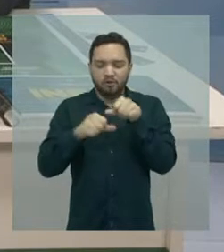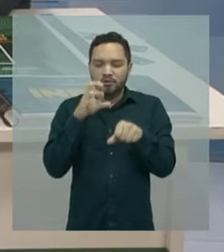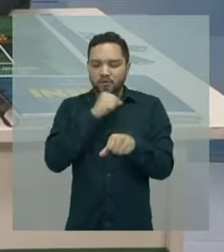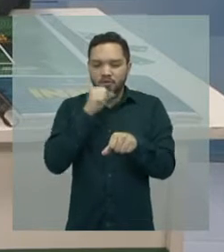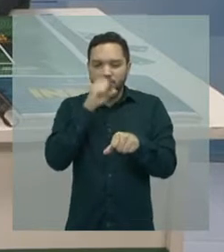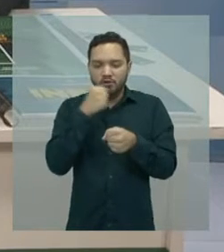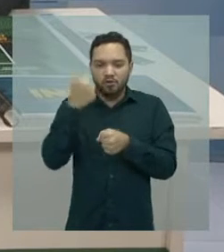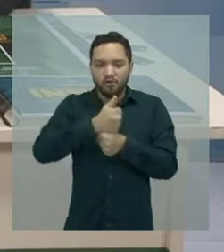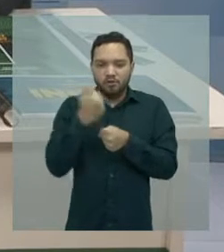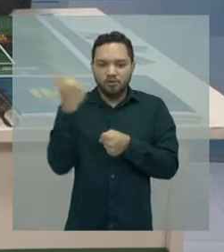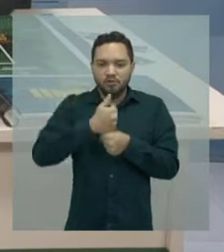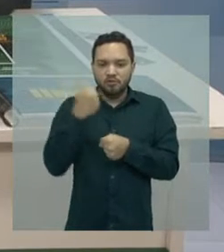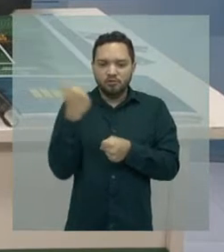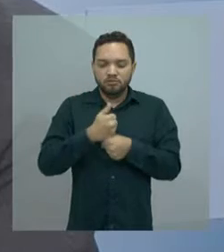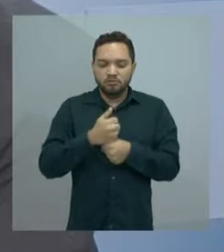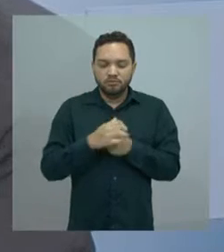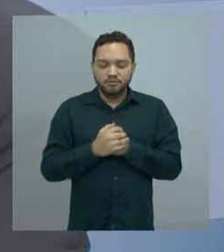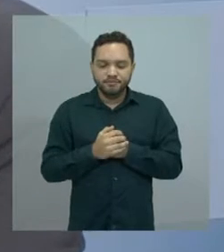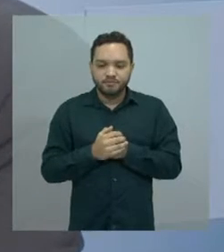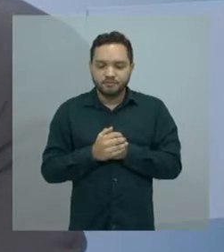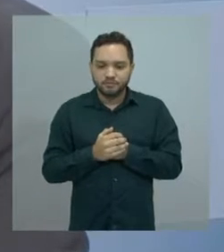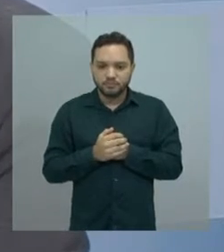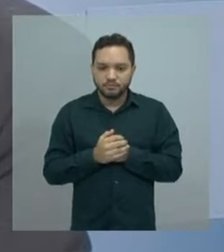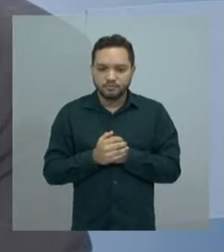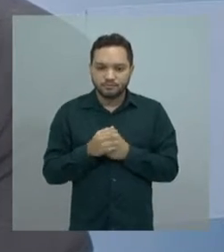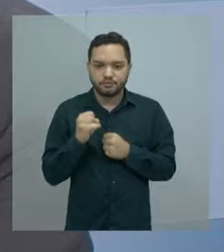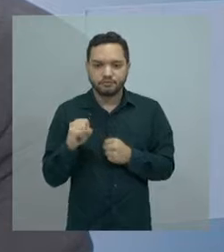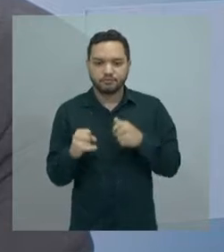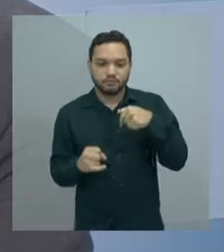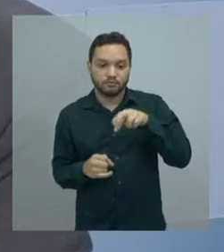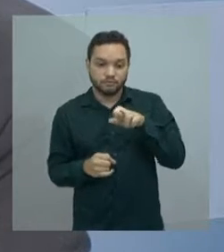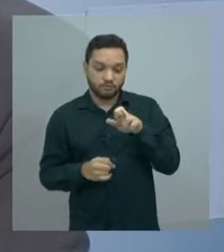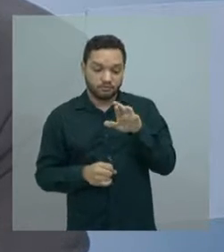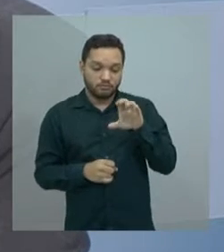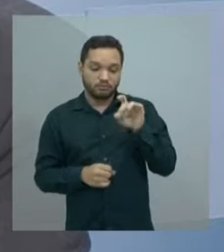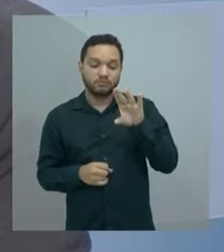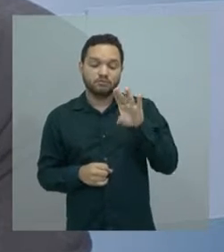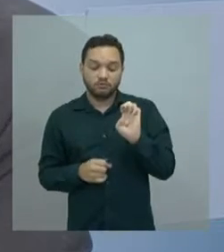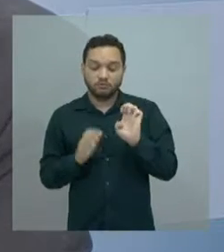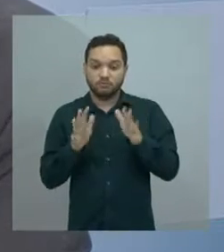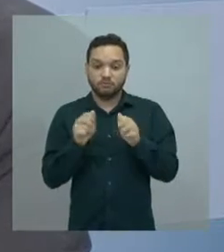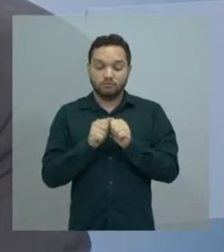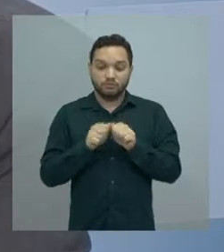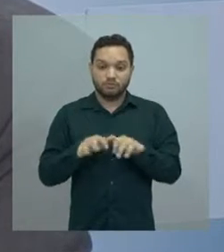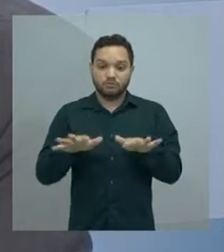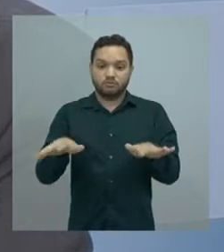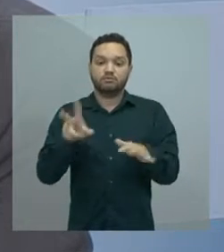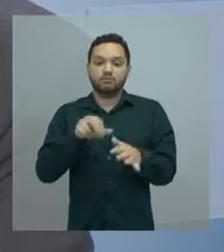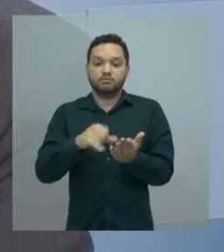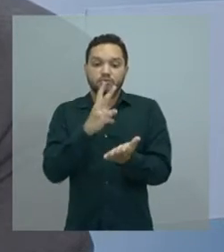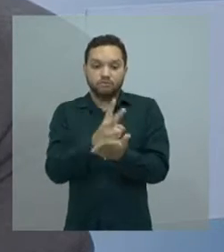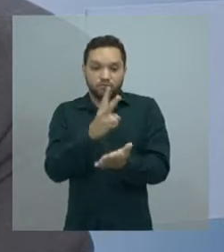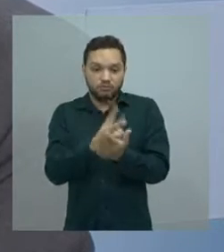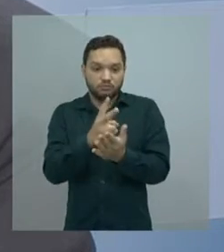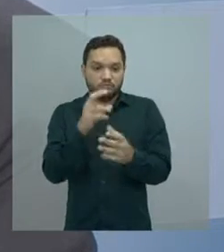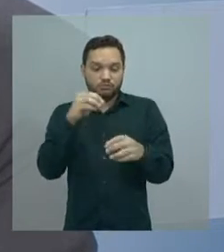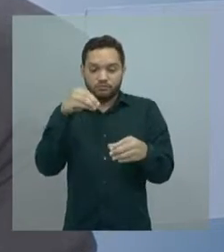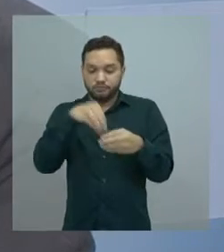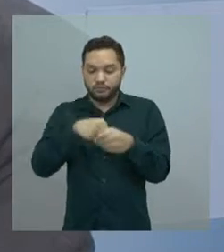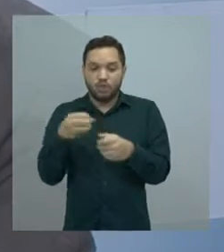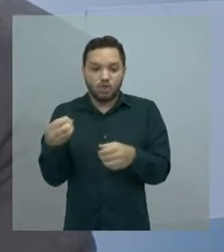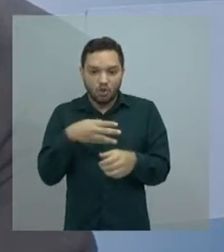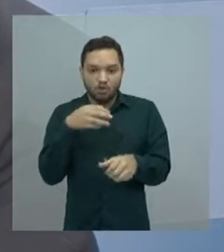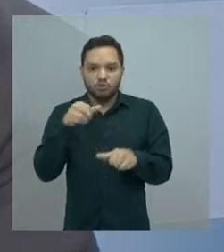o arquivo para que a gente possa, mesmo o QR Code que a gente já tenha distribuído, ele vai continuar atualizado porque ele